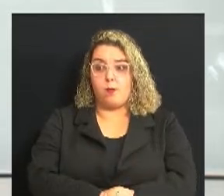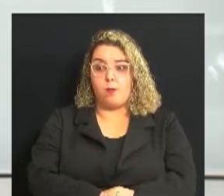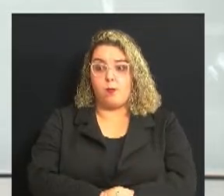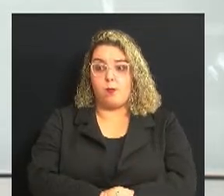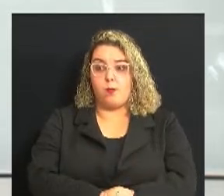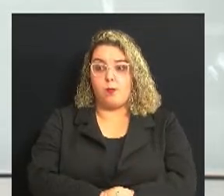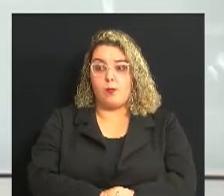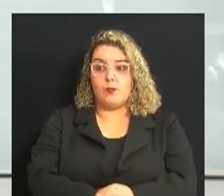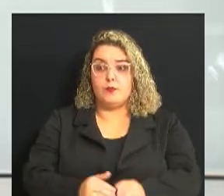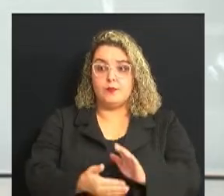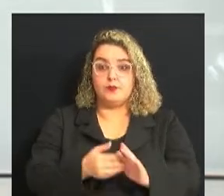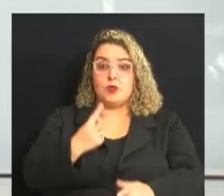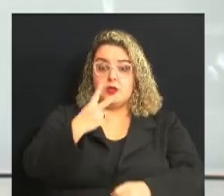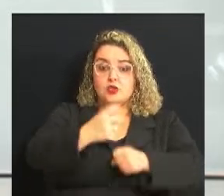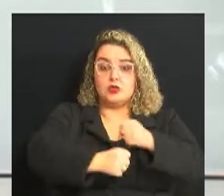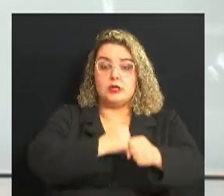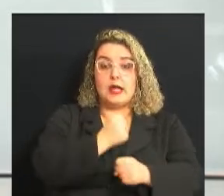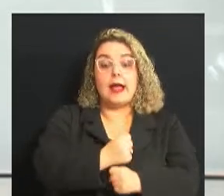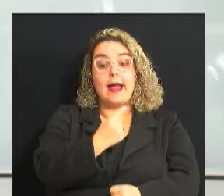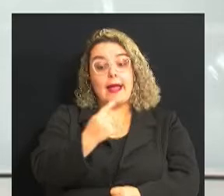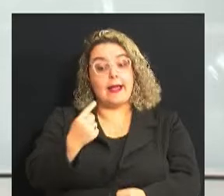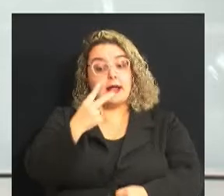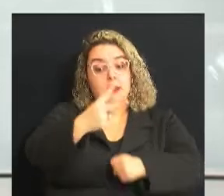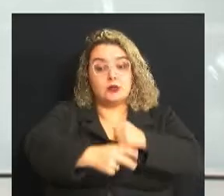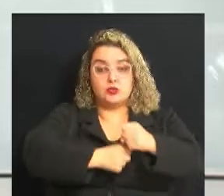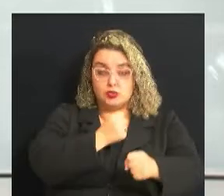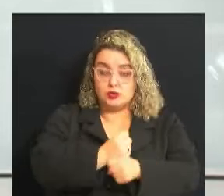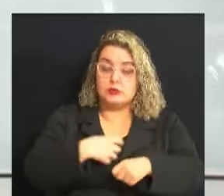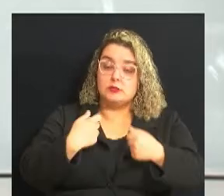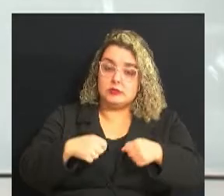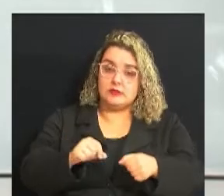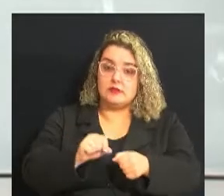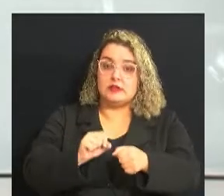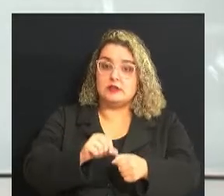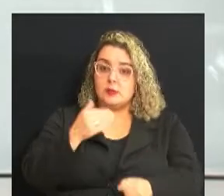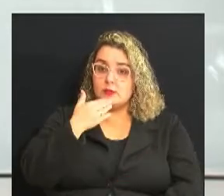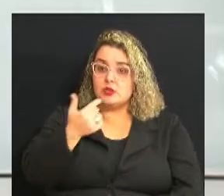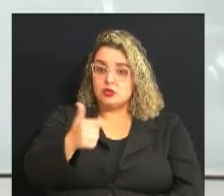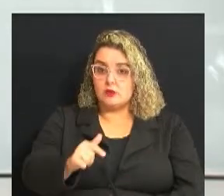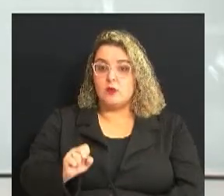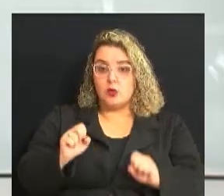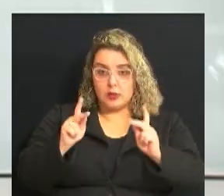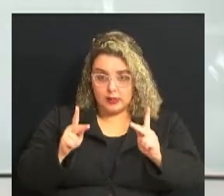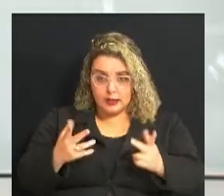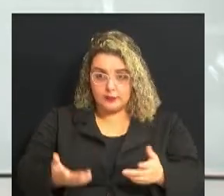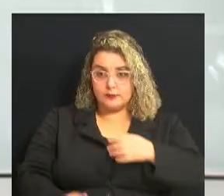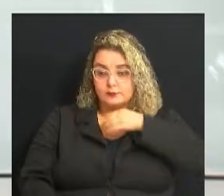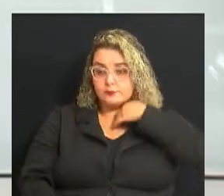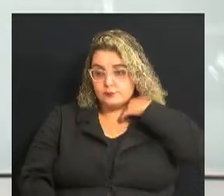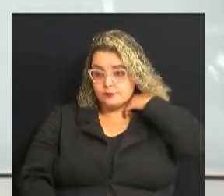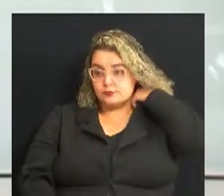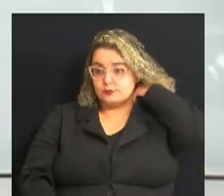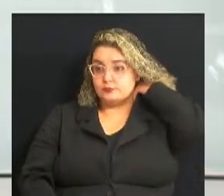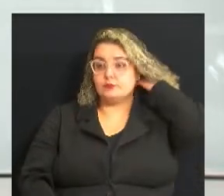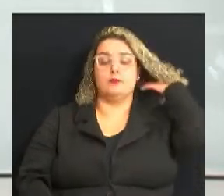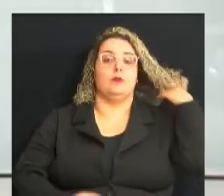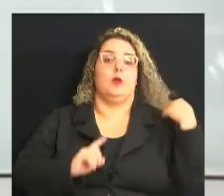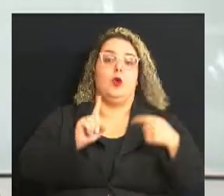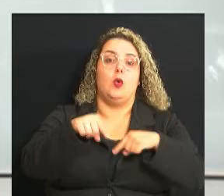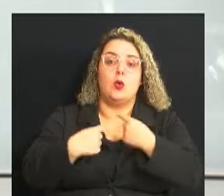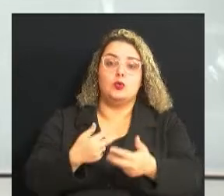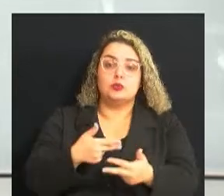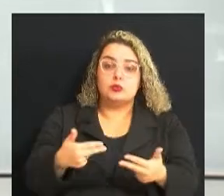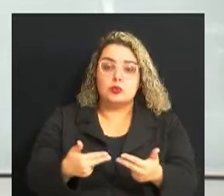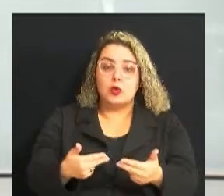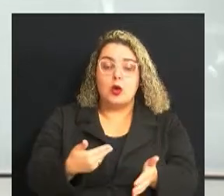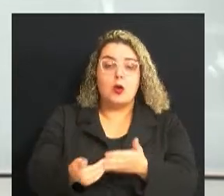isenção é de 2 anos. Então, a cada 2 anos, eles têm que fazer a renovação desse pedido, ok? Outro detalhe, se a qualquer